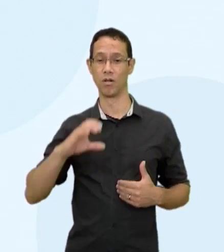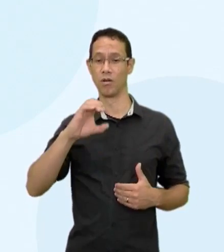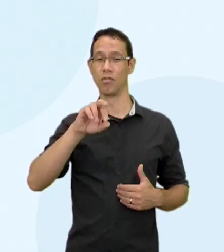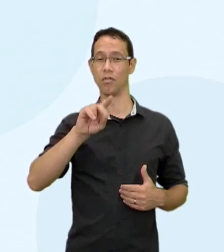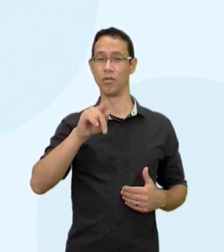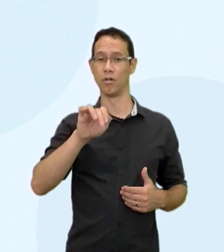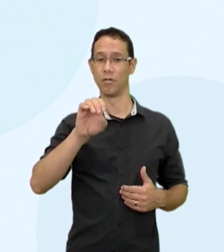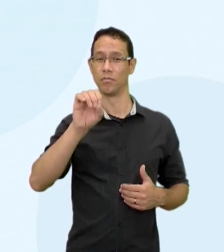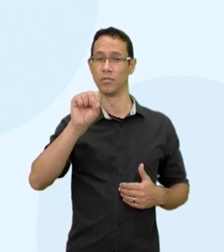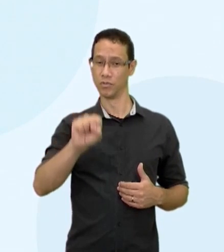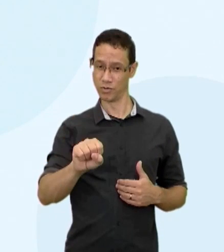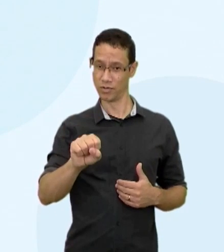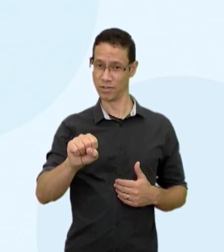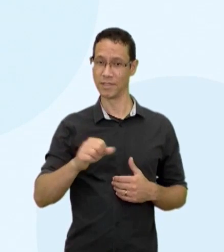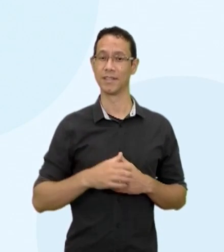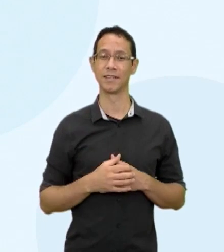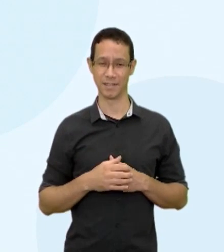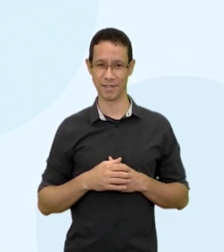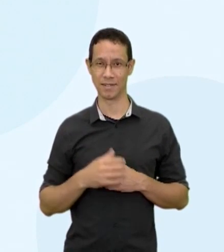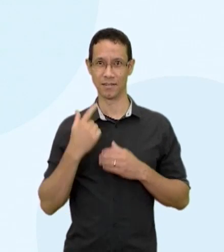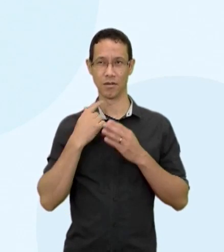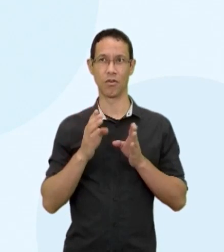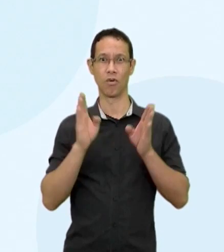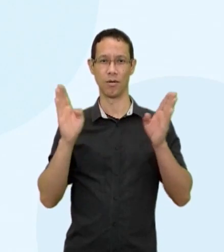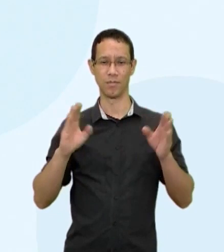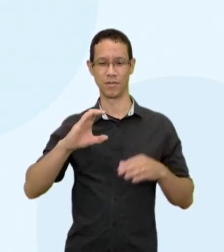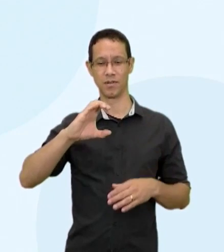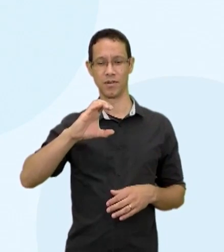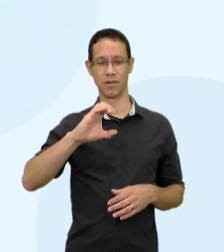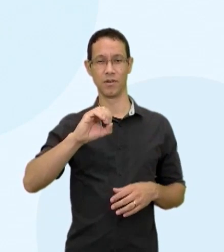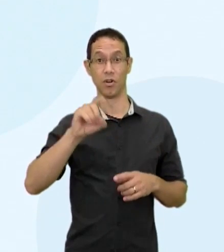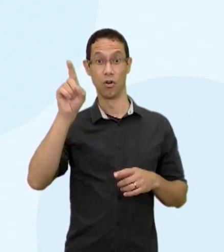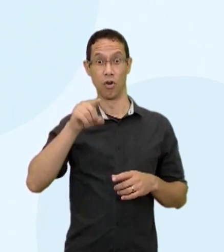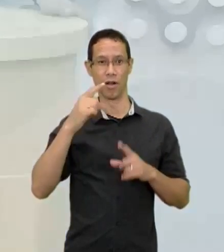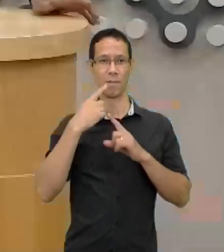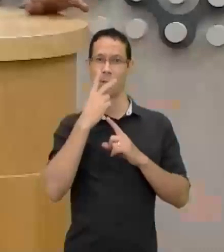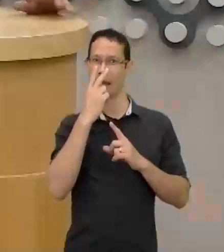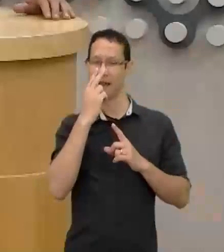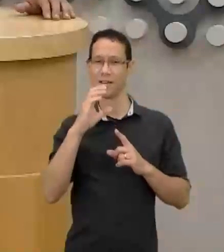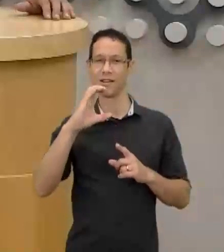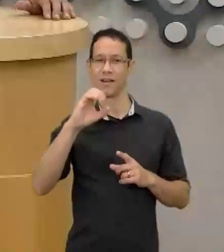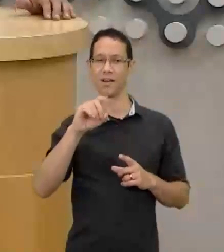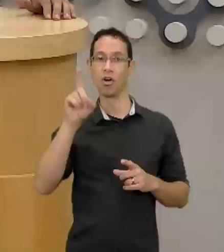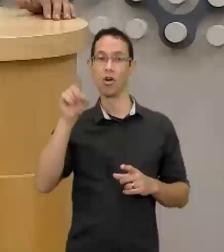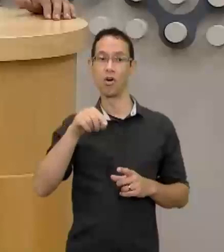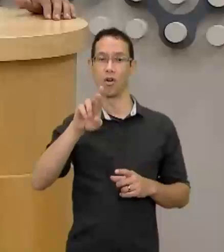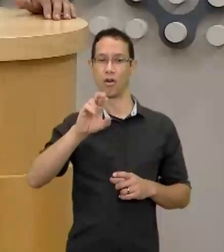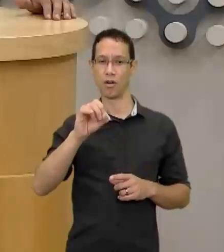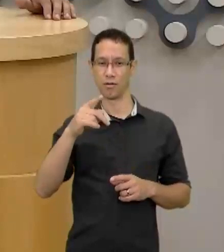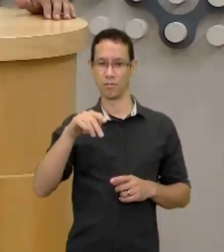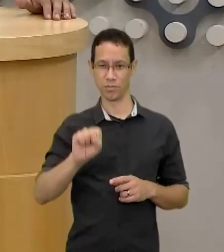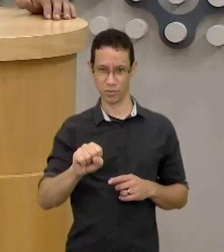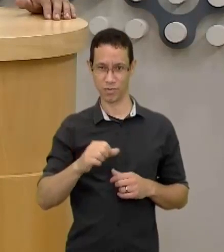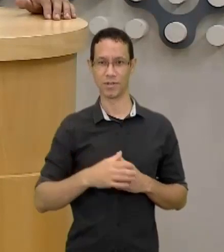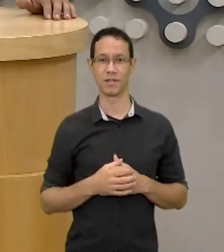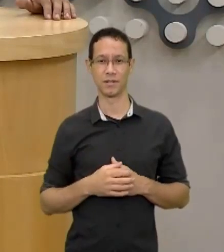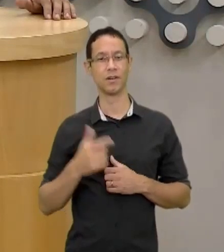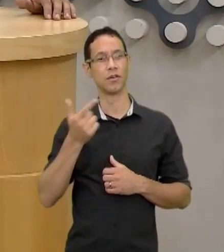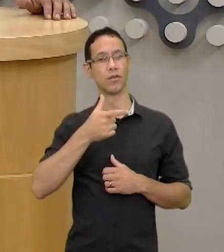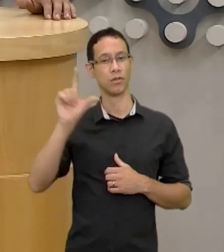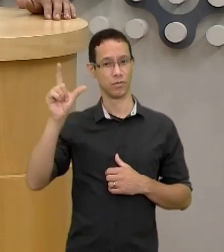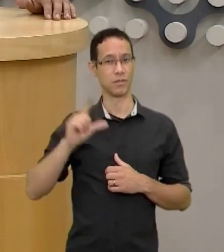plural, você você abre a vogal. Corpos. Eu já ia falar corpos. Corpos, né? Corpos. Corpos, Eu poderia dar outro exemplo de